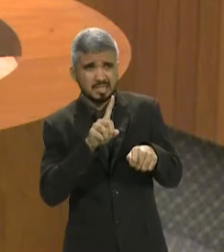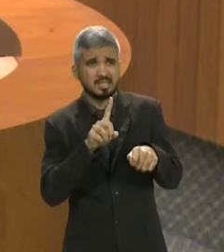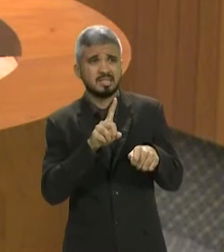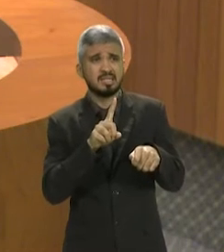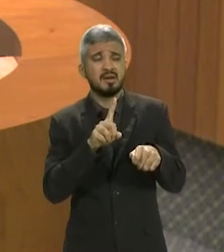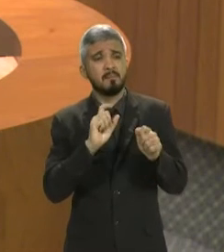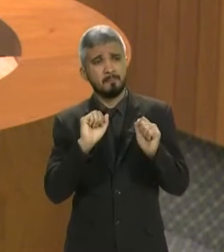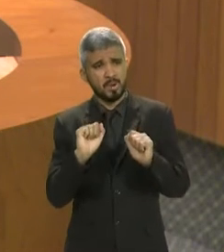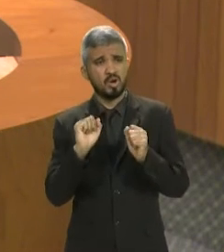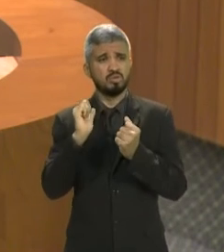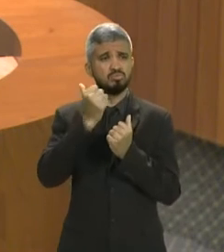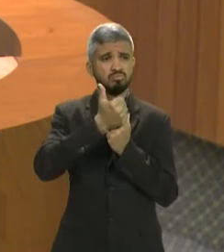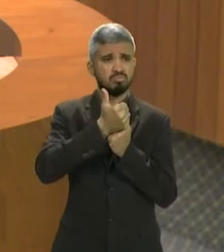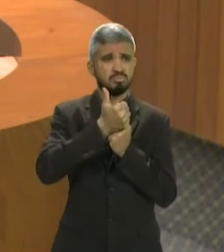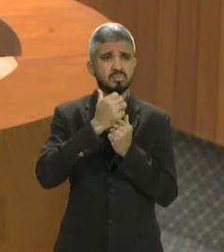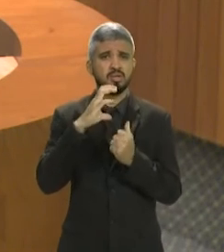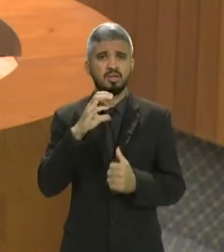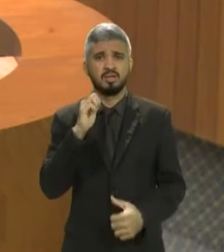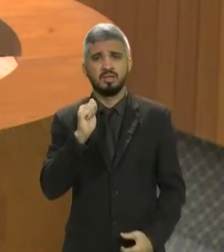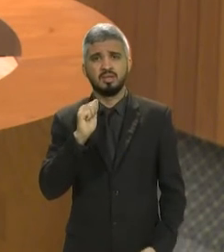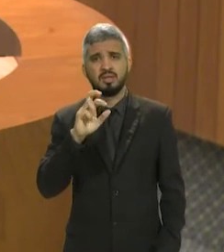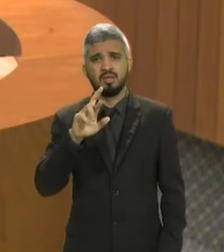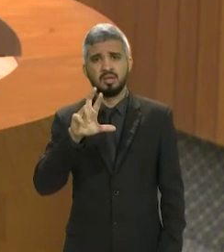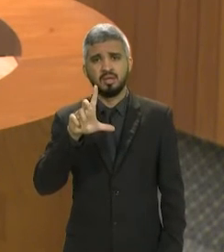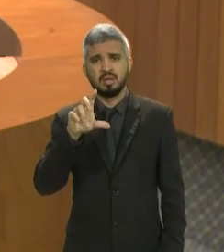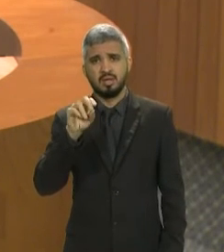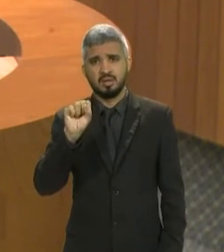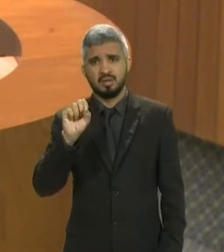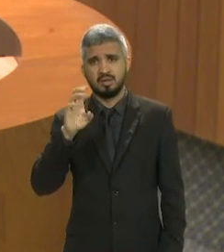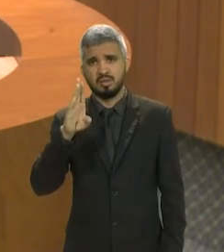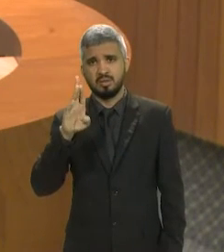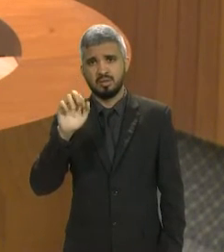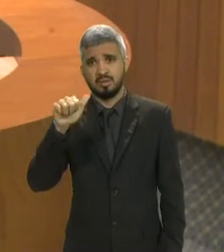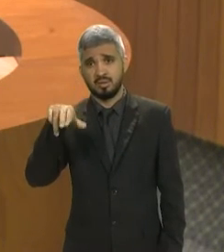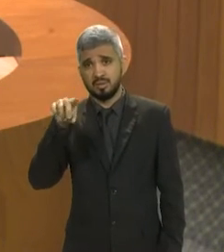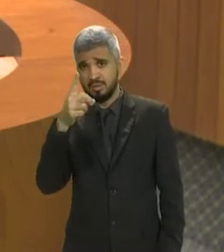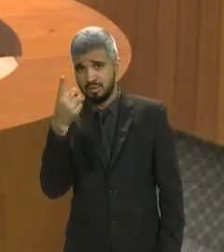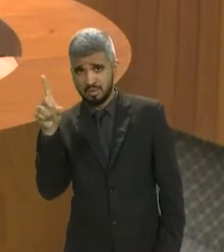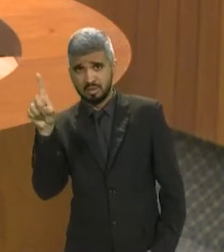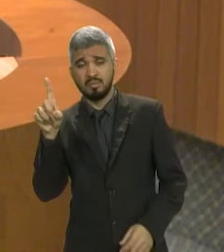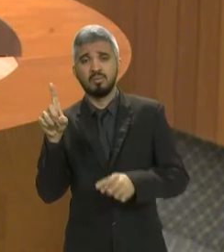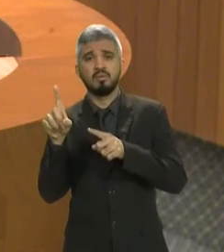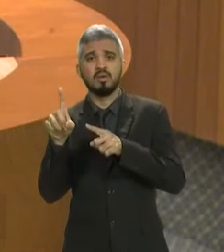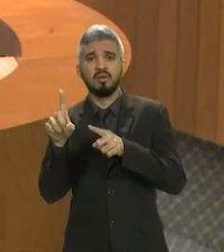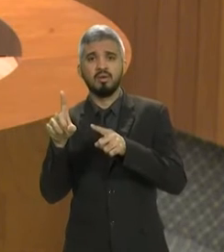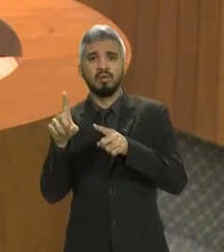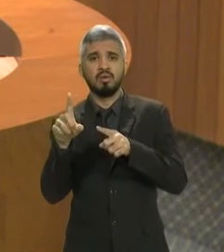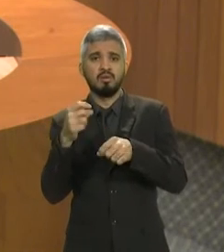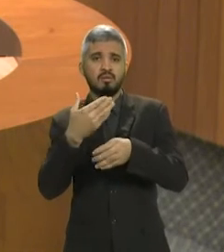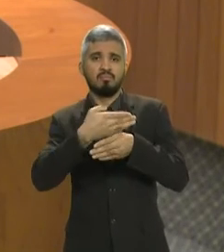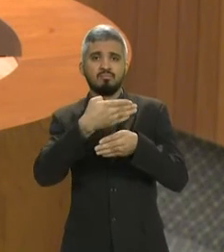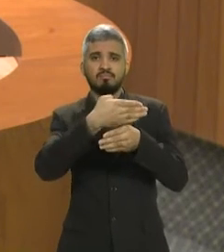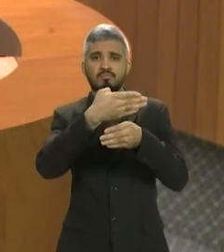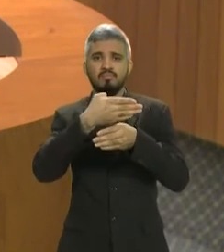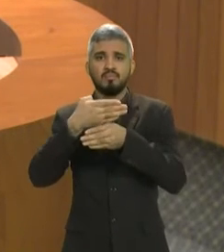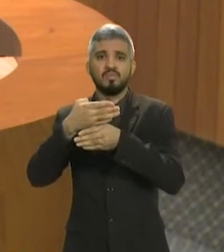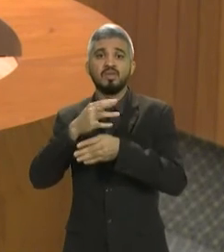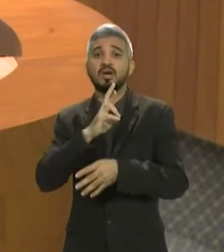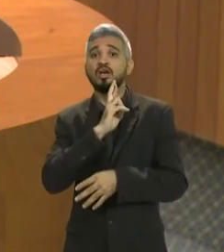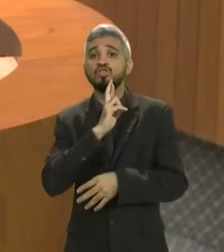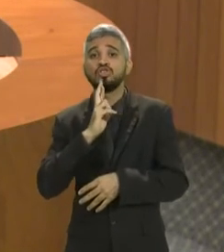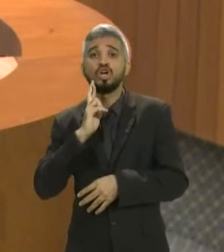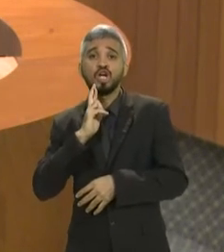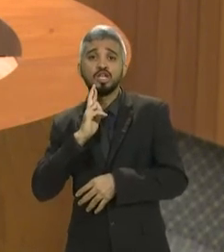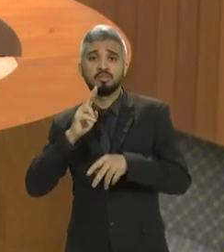Brandão, Carlos Brandão, se possa ter um restaurante popular na cidade de Humberto de Campos, que vai fazer com